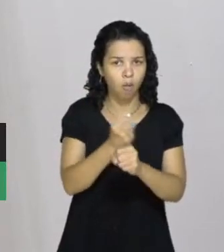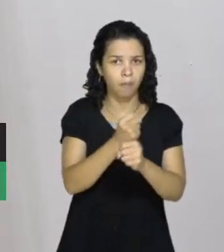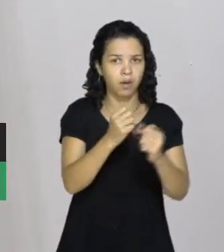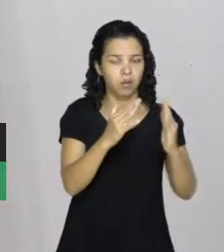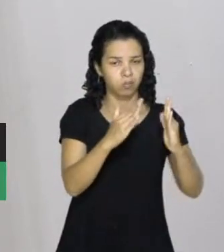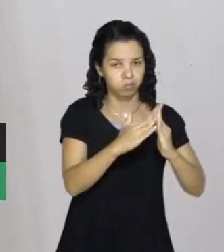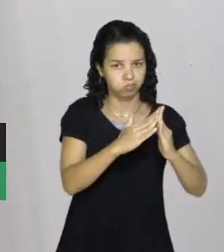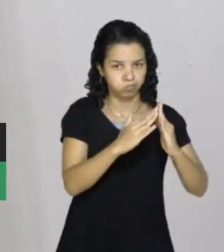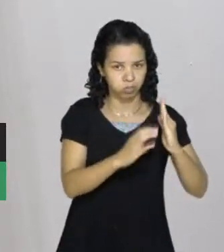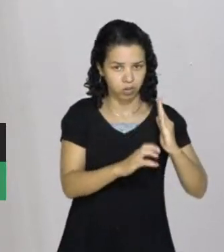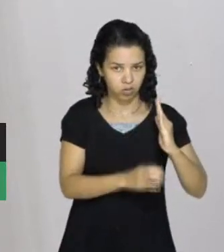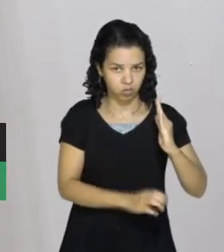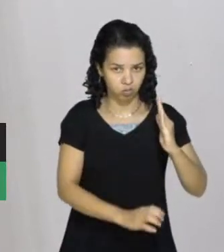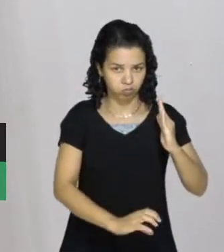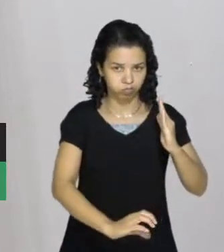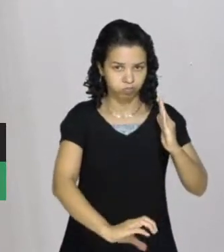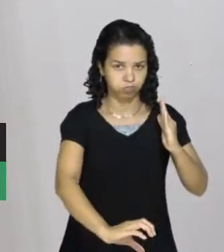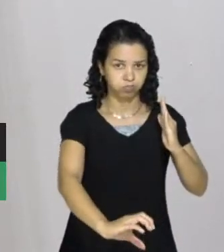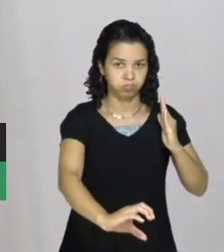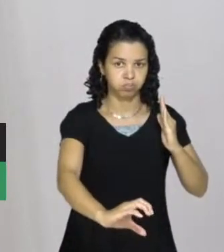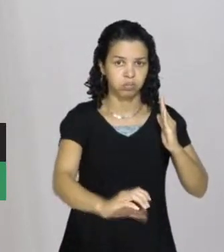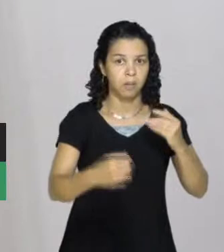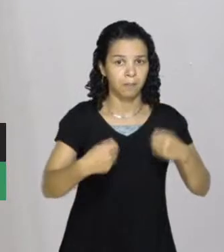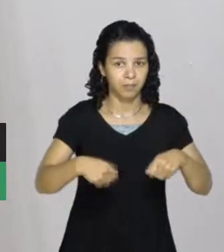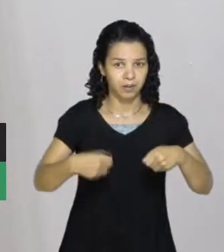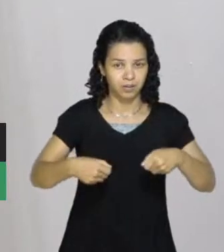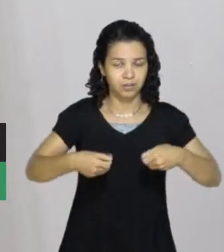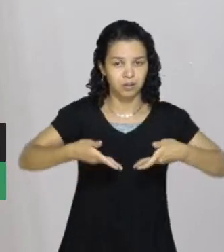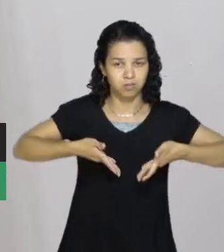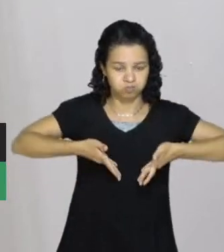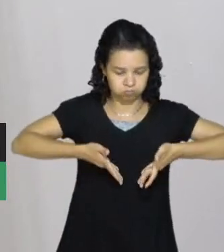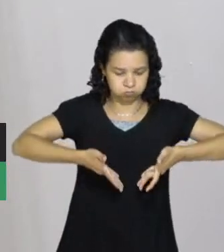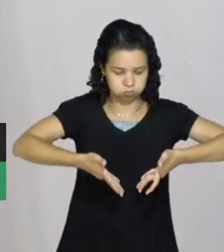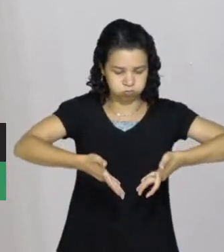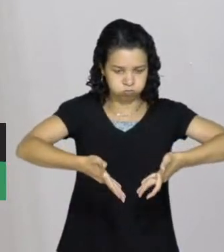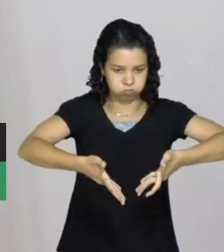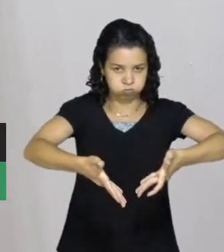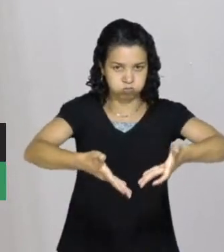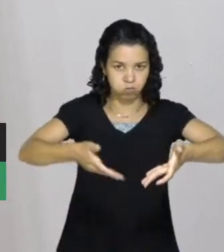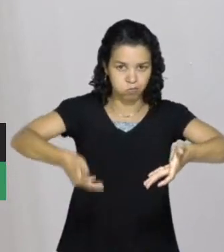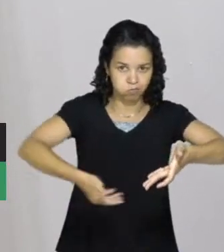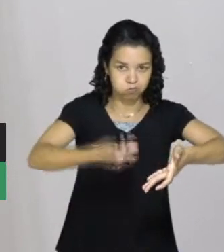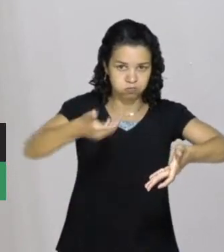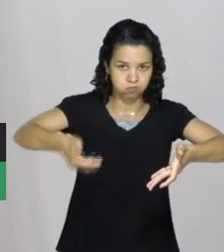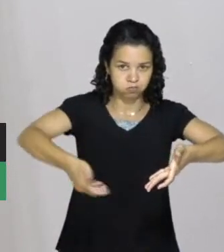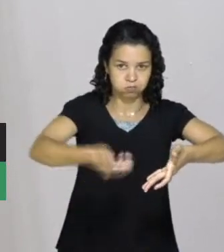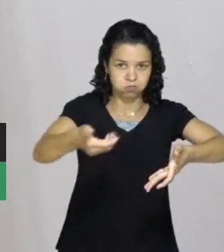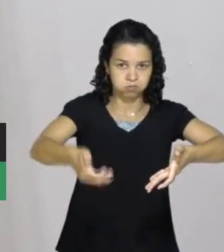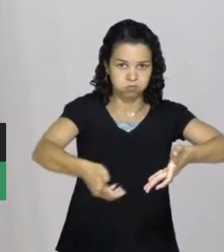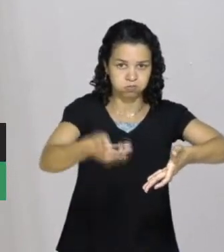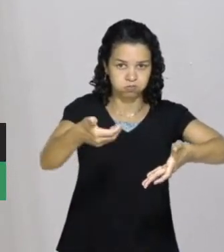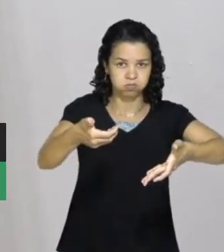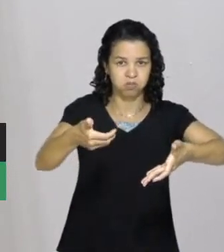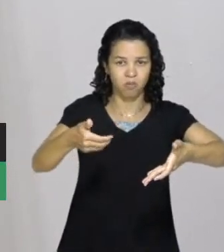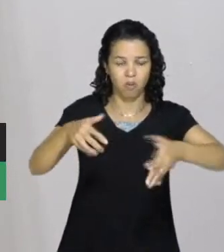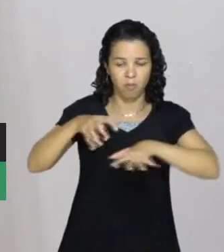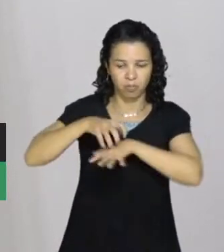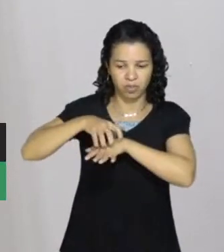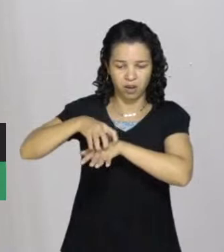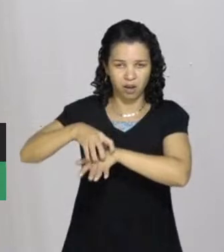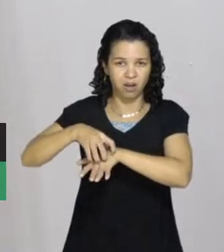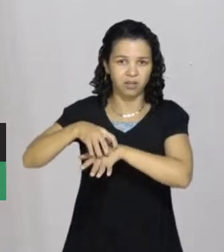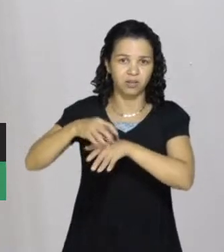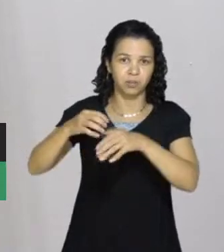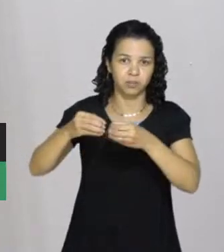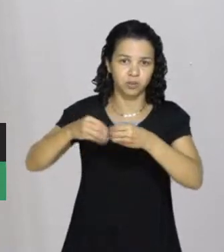Você tem que abrir a cidade toda interdita o trânsito causa congestionamento